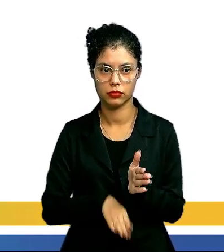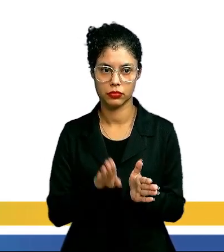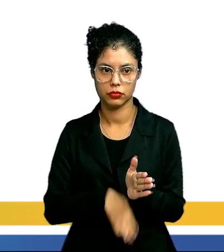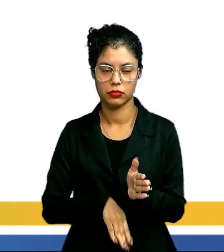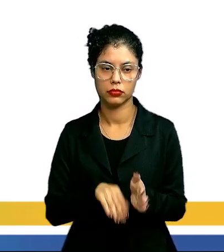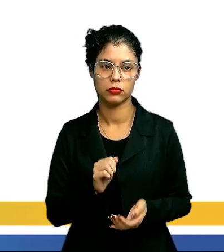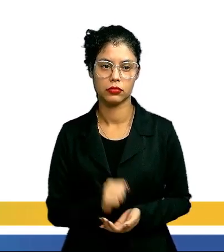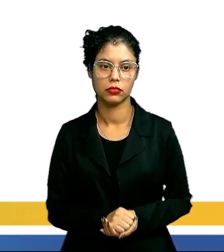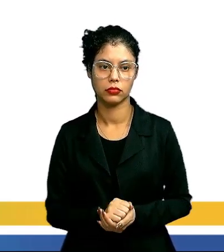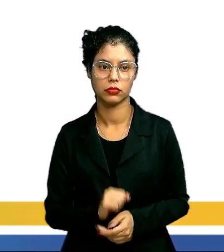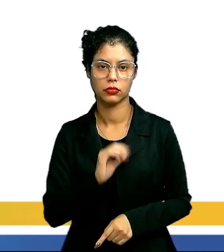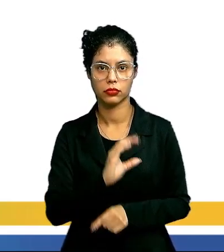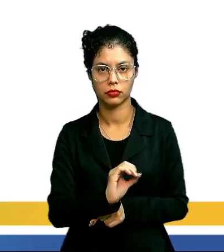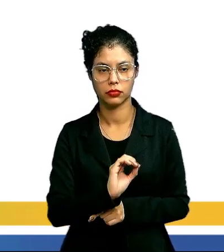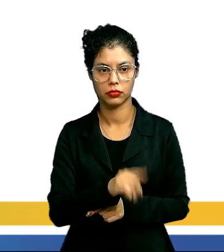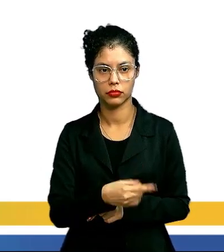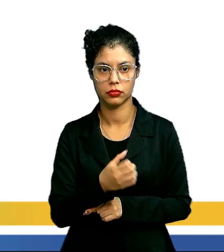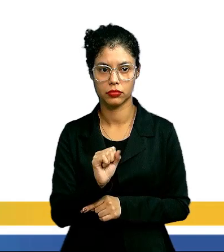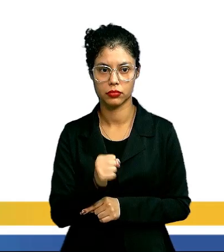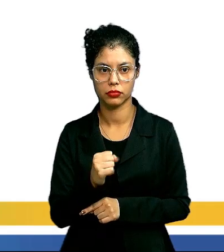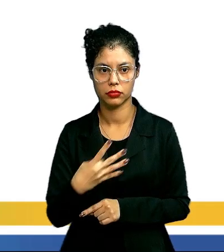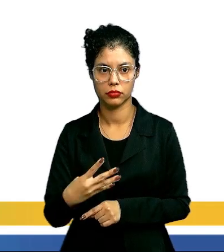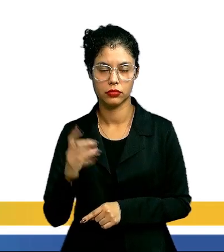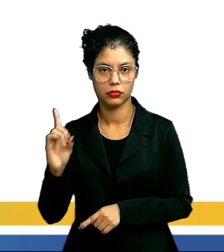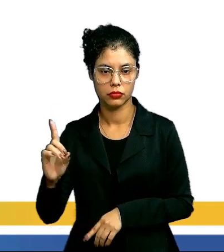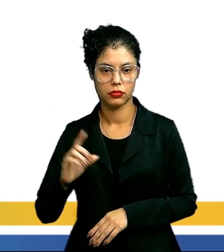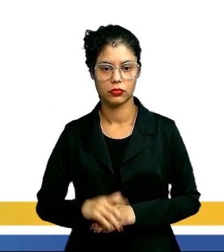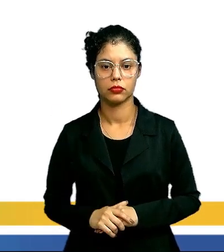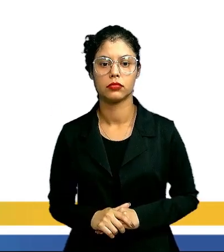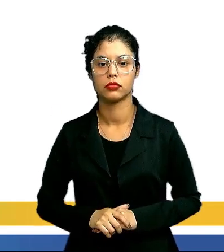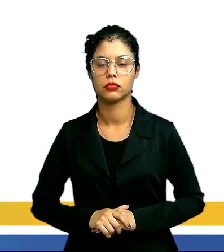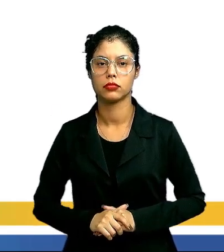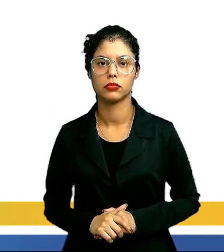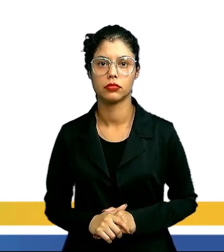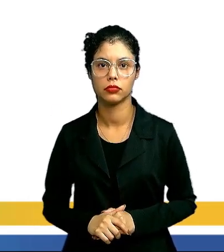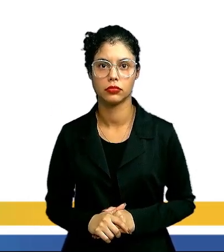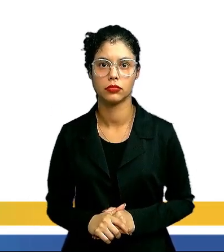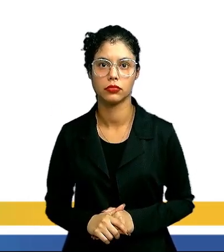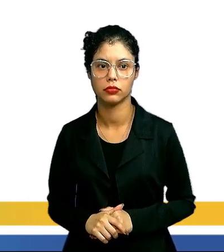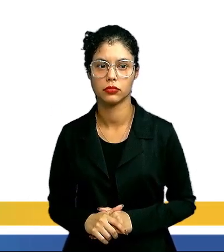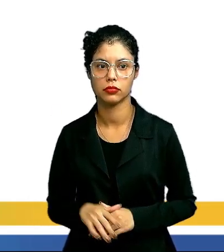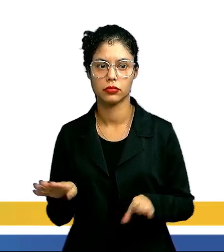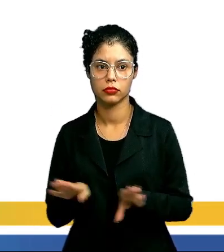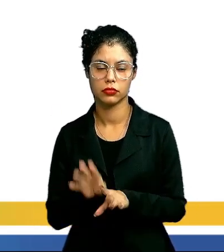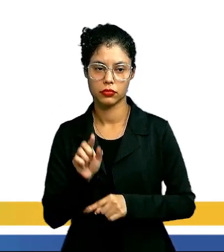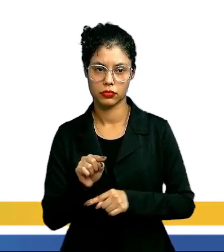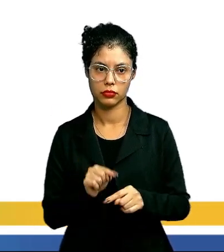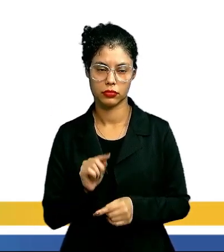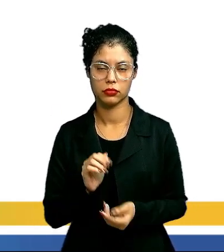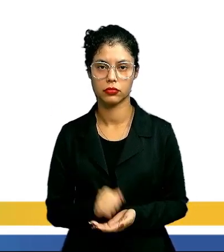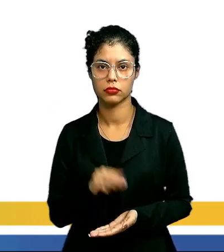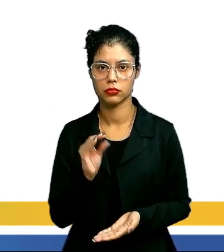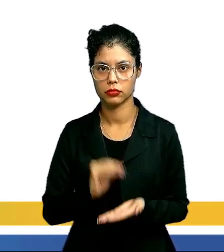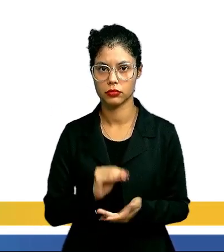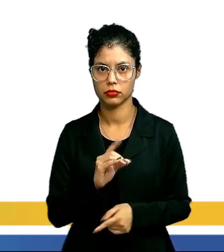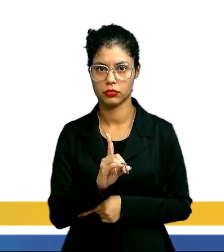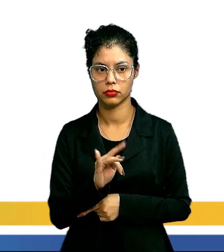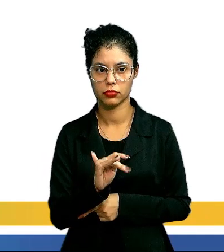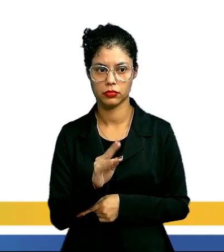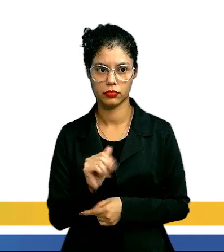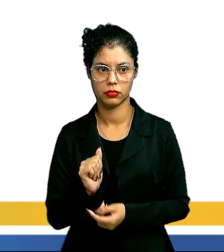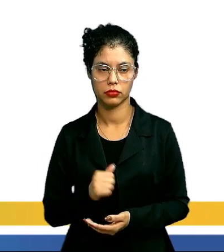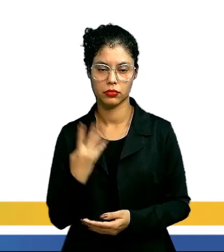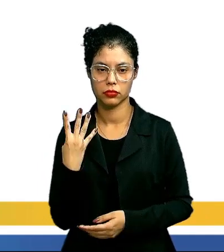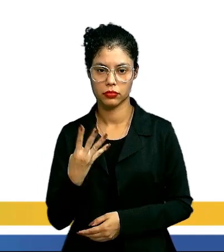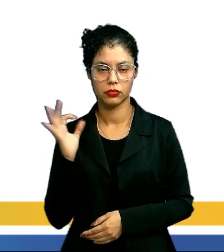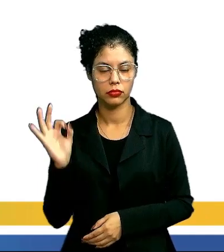Então ela ainda tem 0,84 de da dívida ou seja 84% da dívida